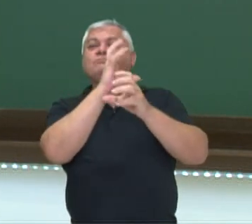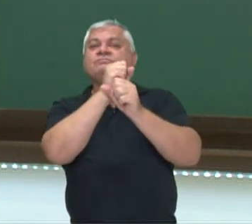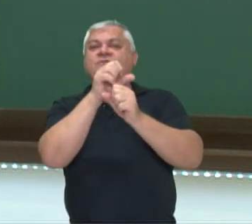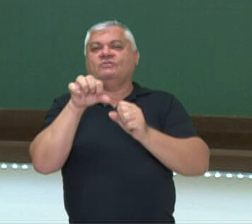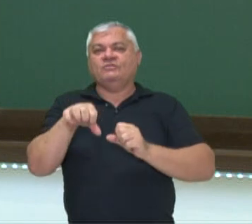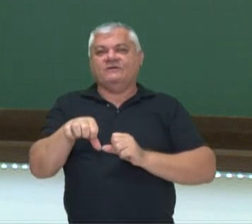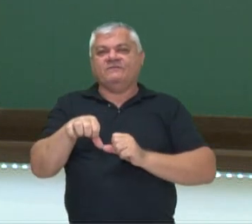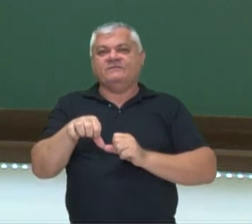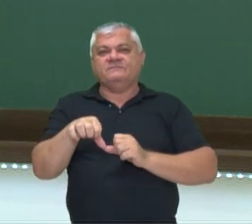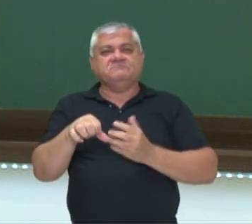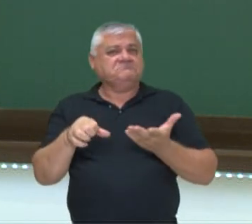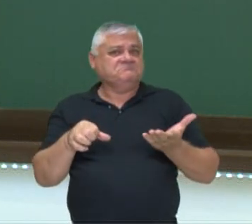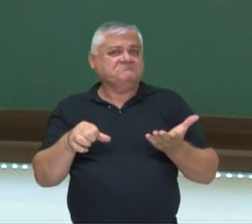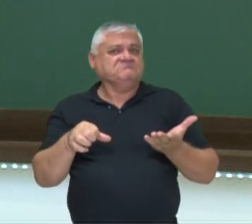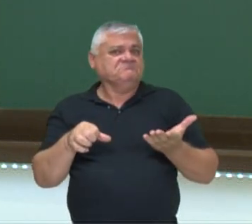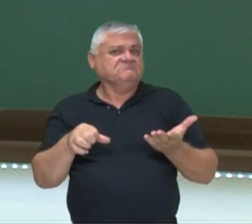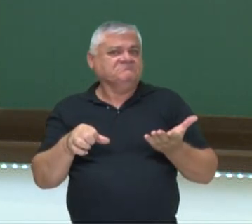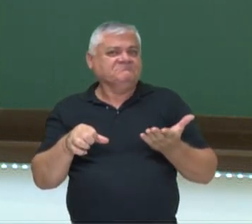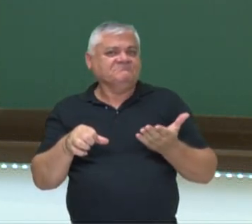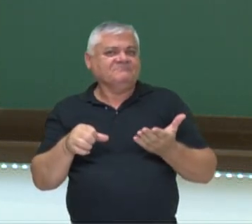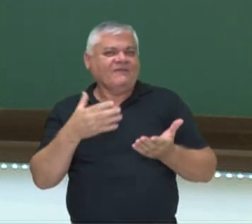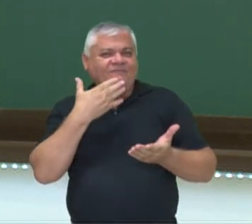reserva, 9. Por isso que fica